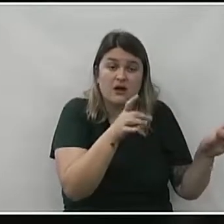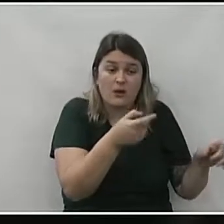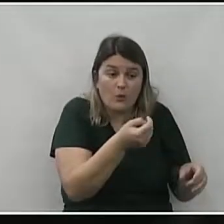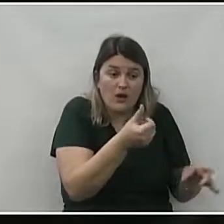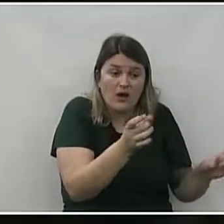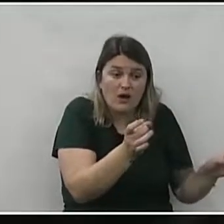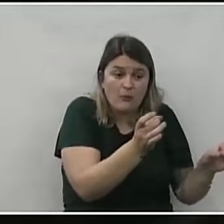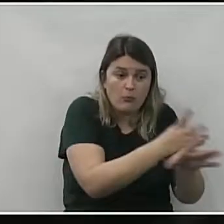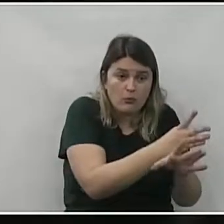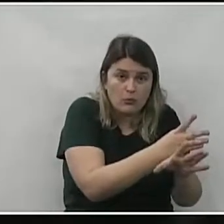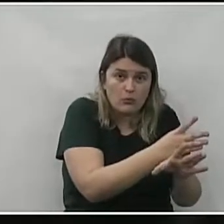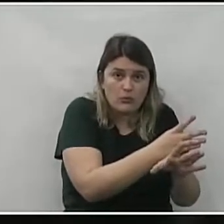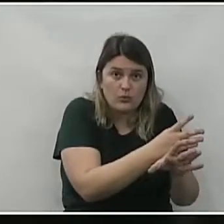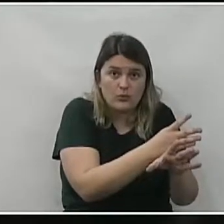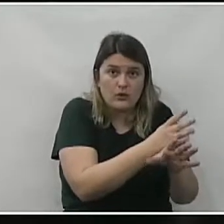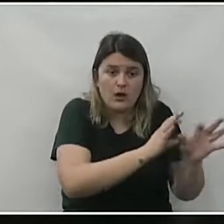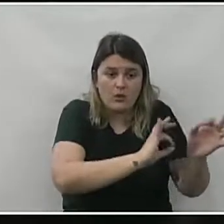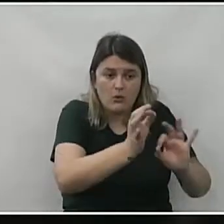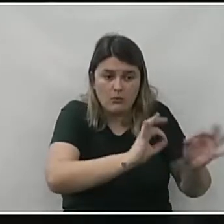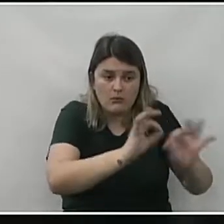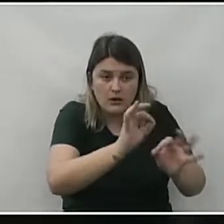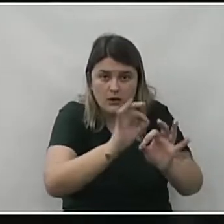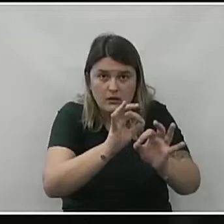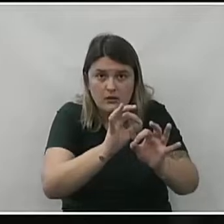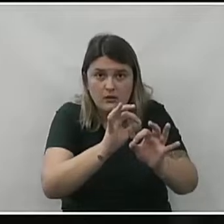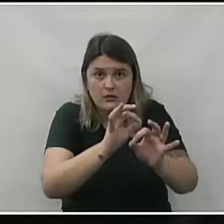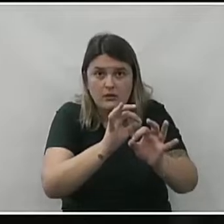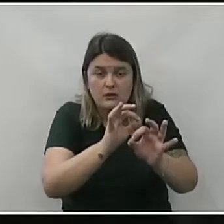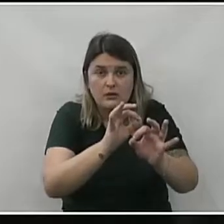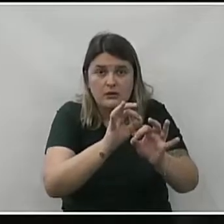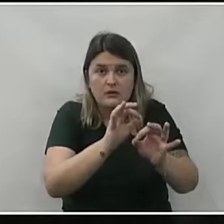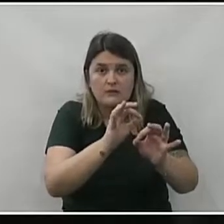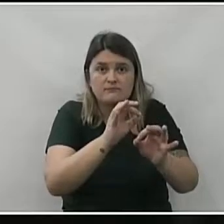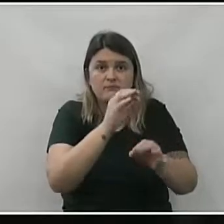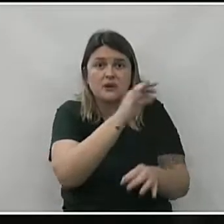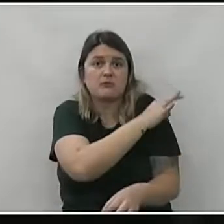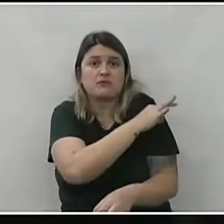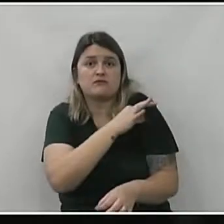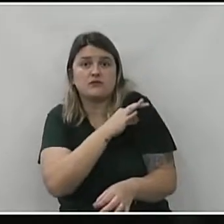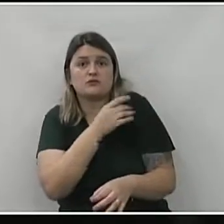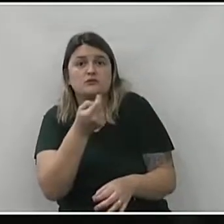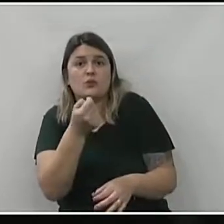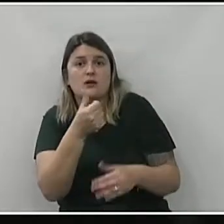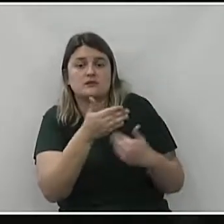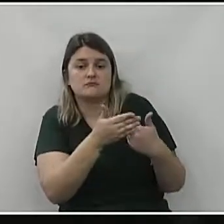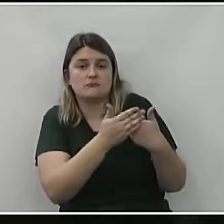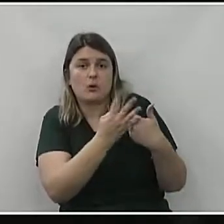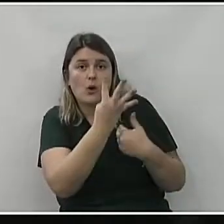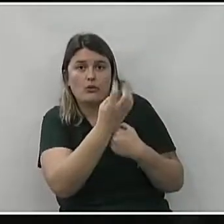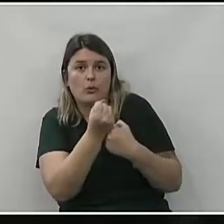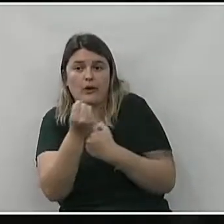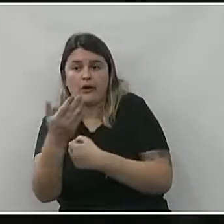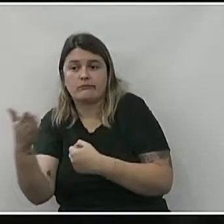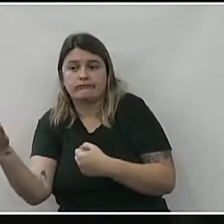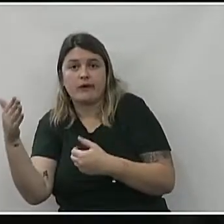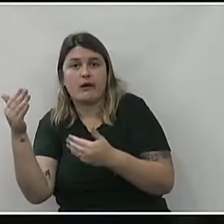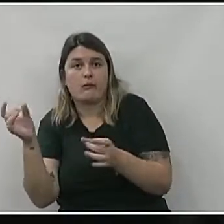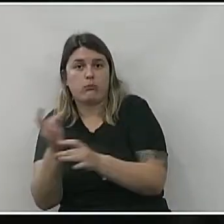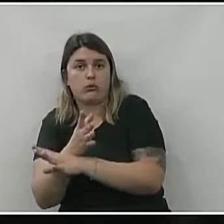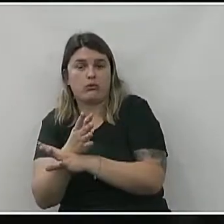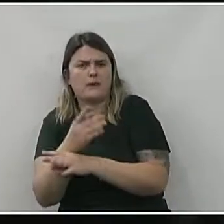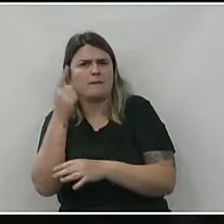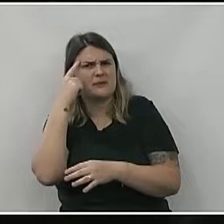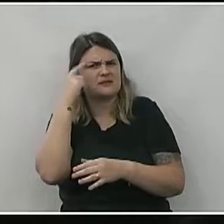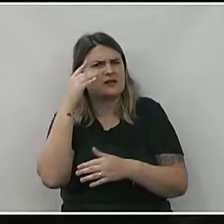está terminando o interior, o mandato está acabando do prefeito. Então, eles deveriam ter se preocupado isso a